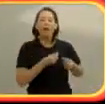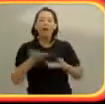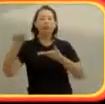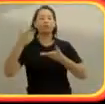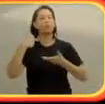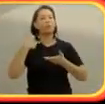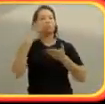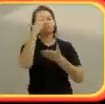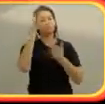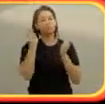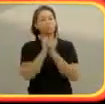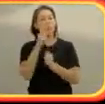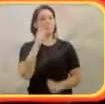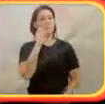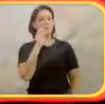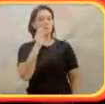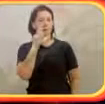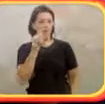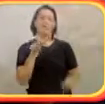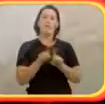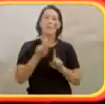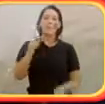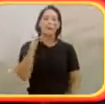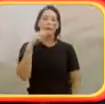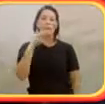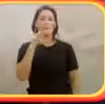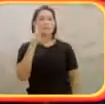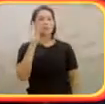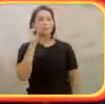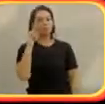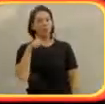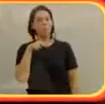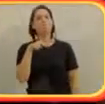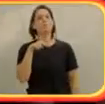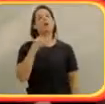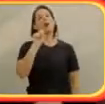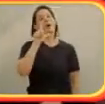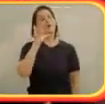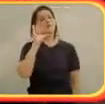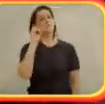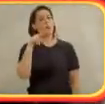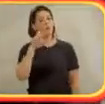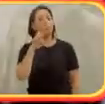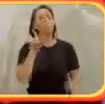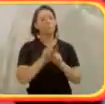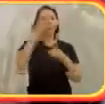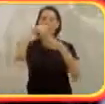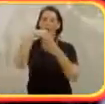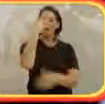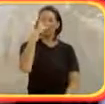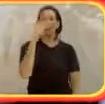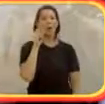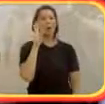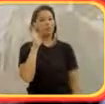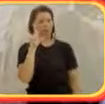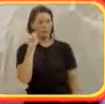Portela. O Hamilton, de Holanda. E Alcione, foi na corda da Portela também. E as